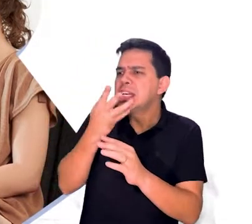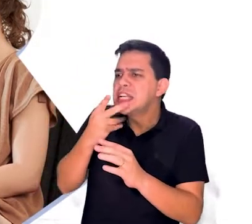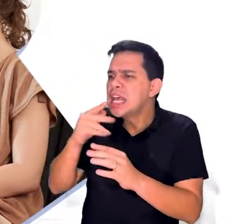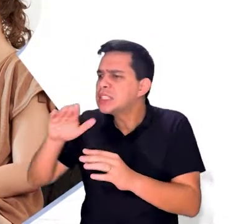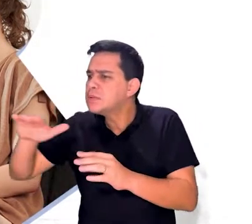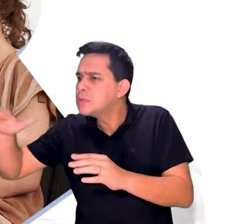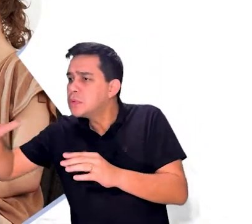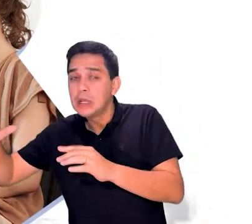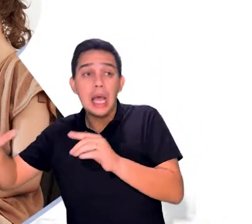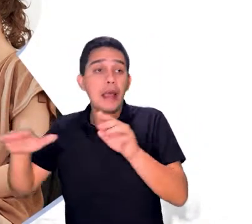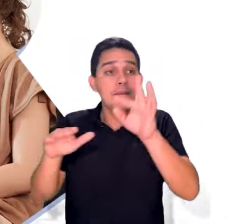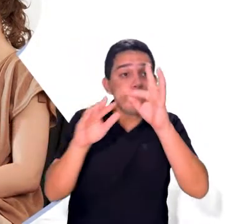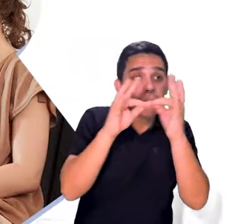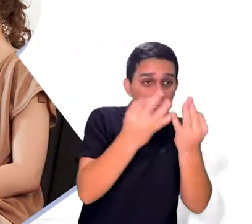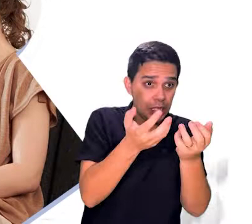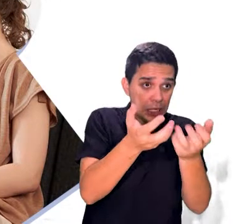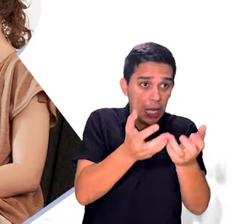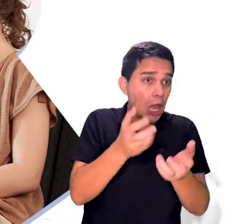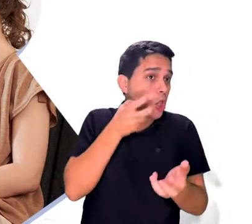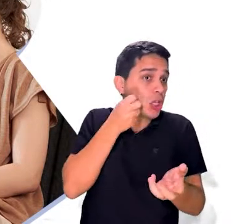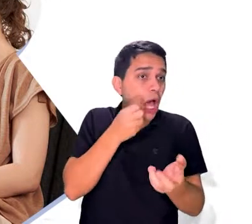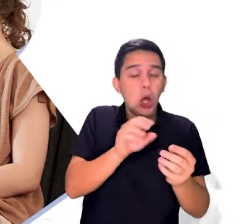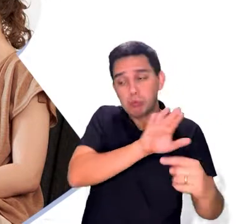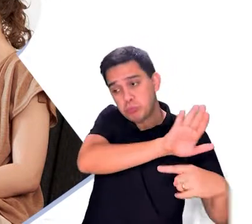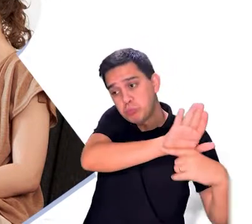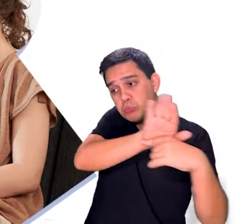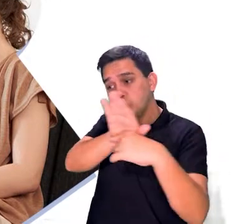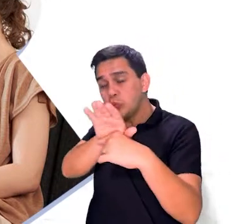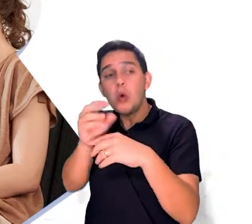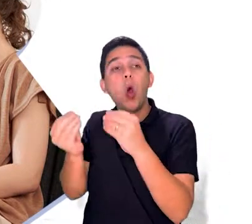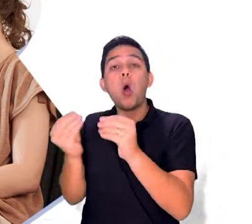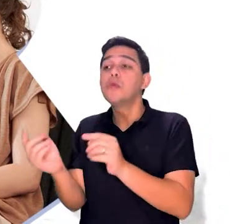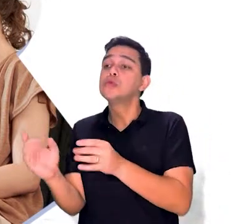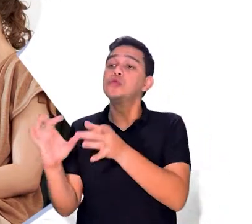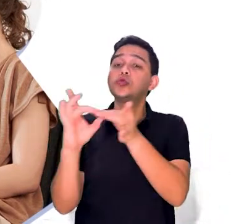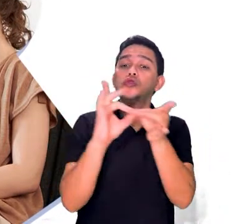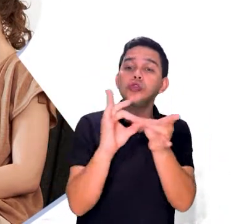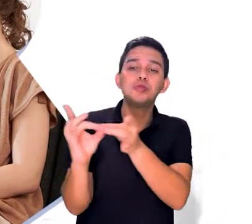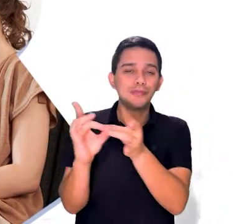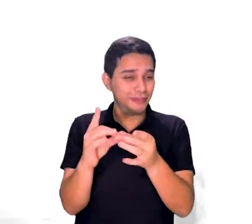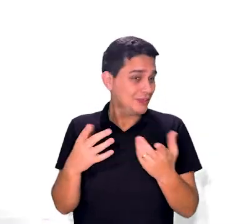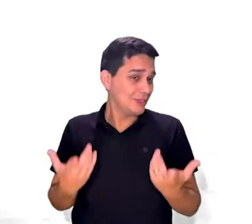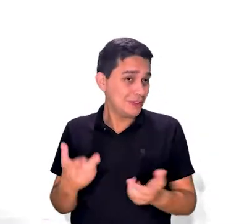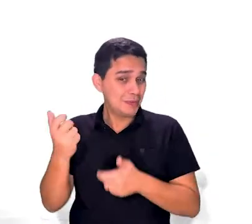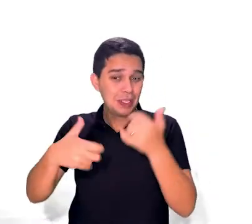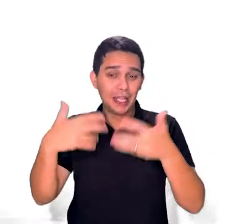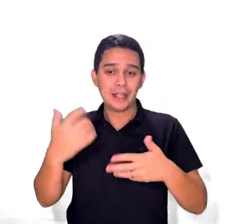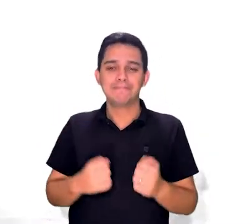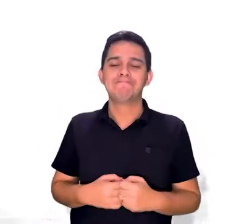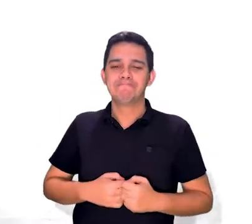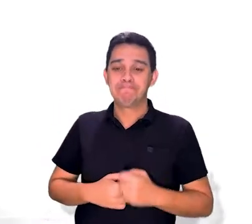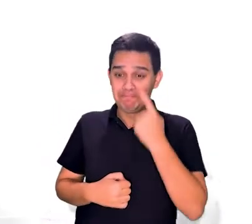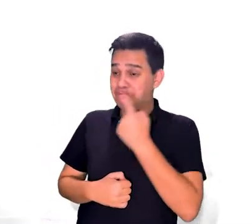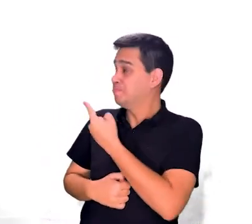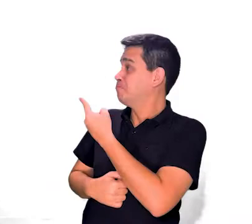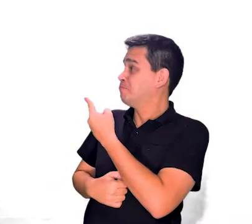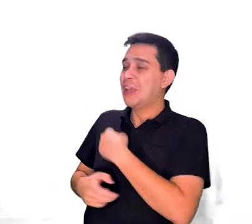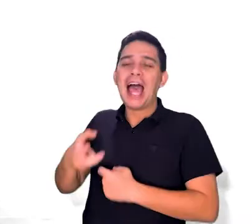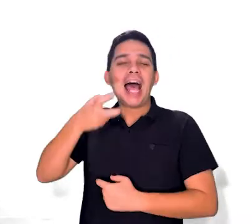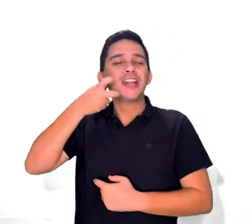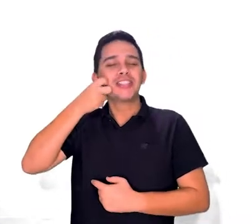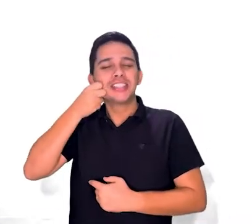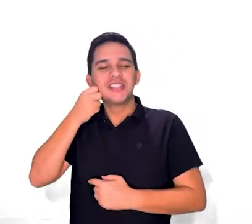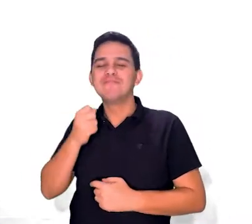crianças e adolescentes do estado do Rio de Janeiro que não possuem pretendentes à adoção. Adoção é um ato de